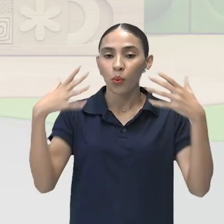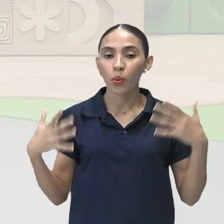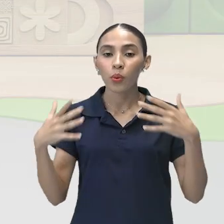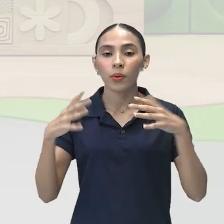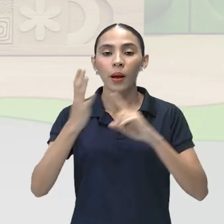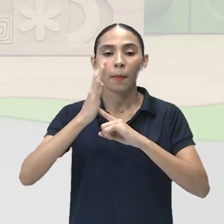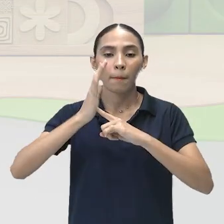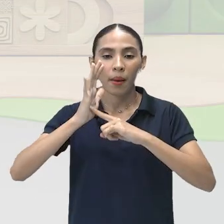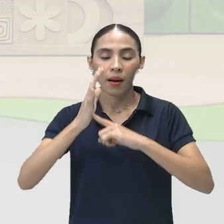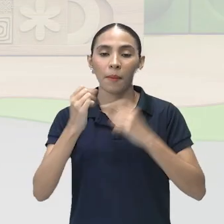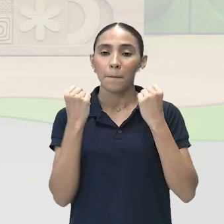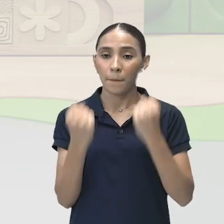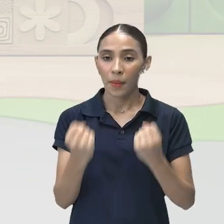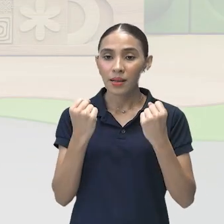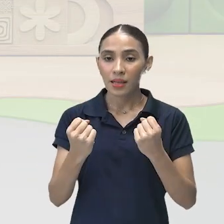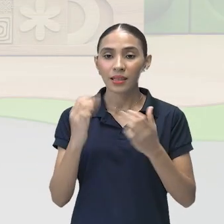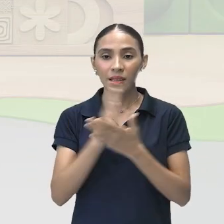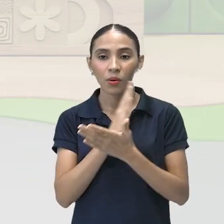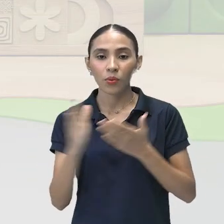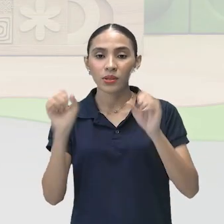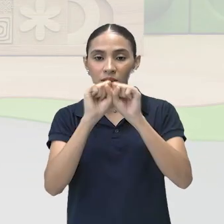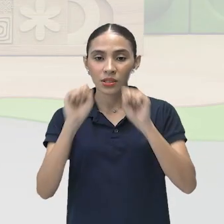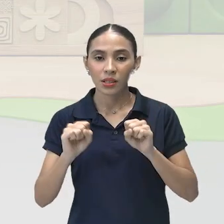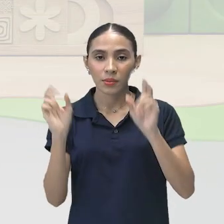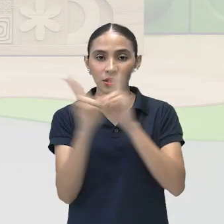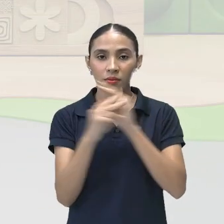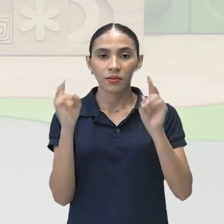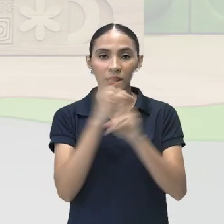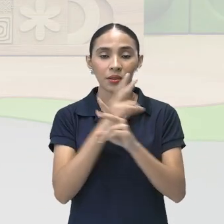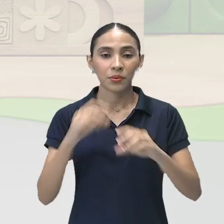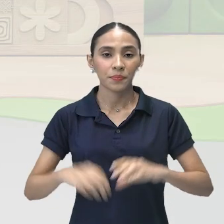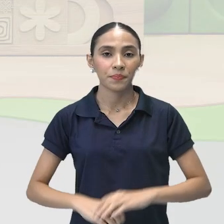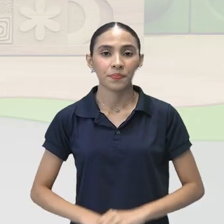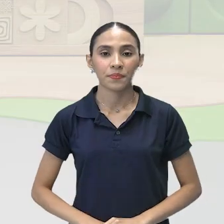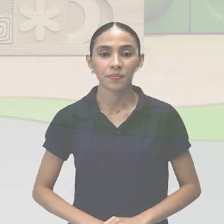de máquinas pesadas e alguns sistemas de ventilação.